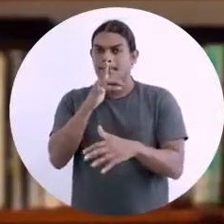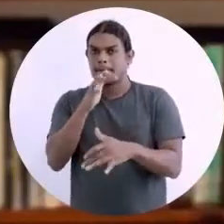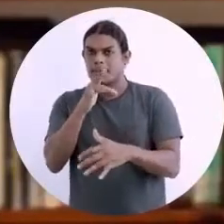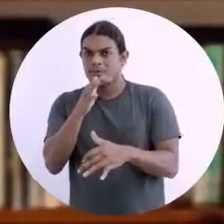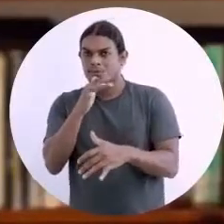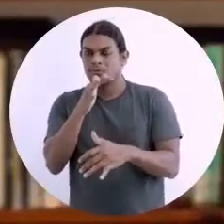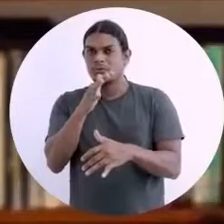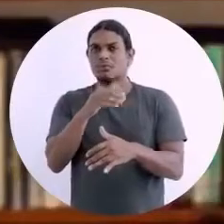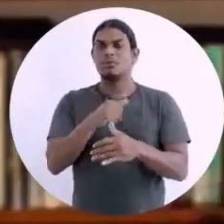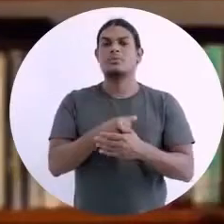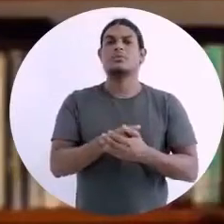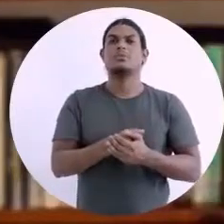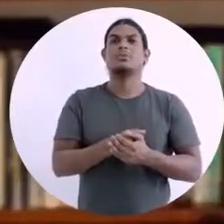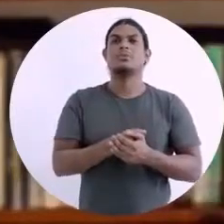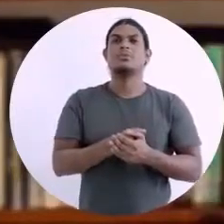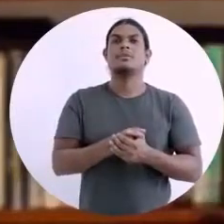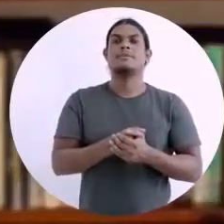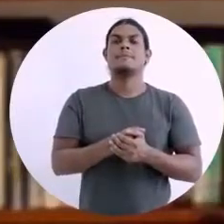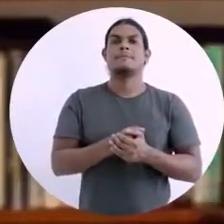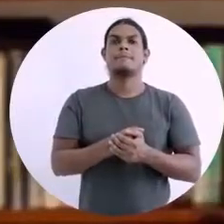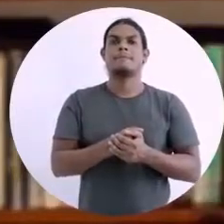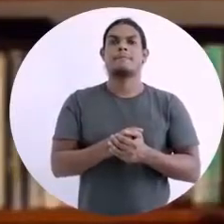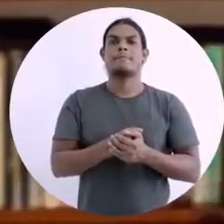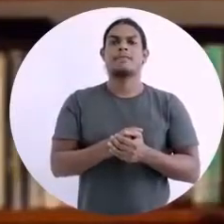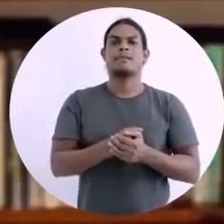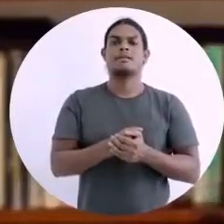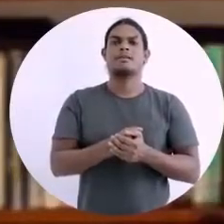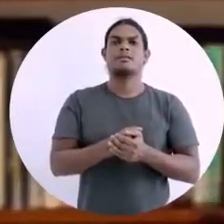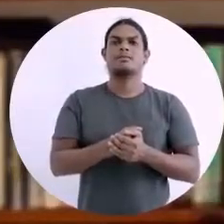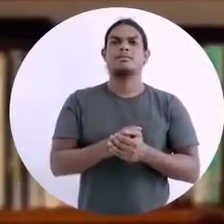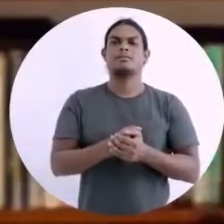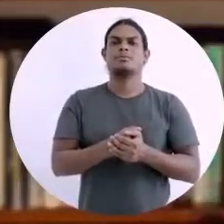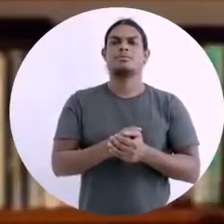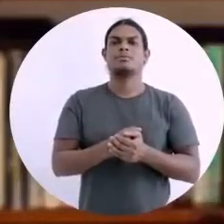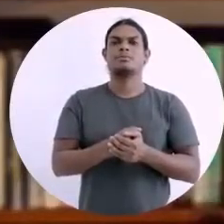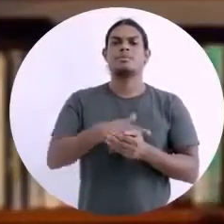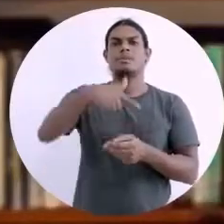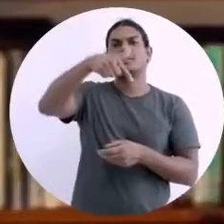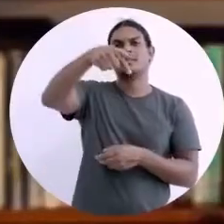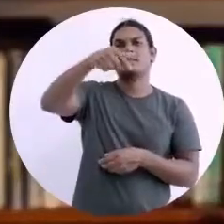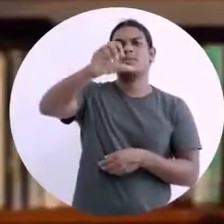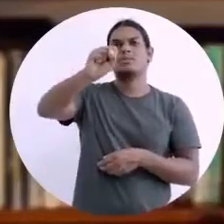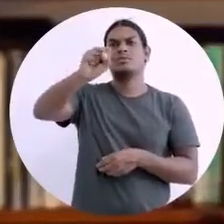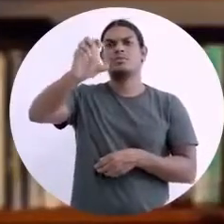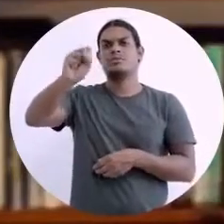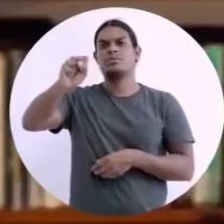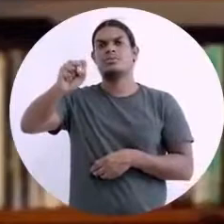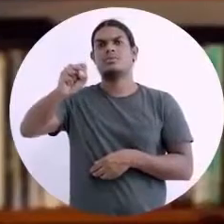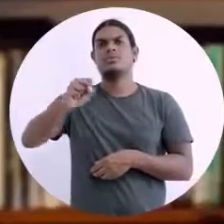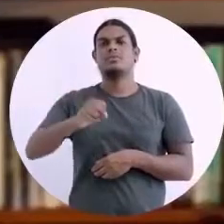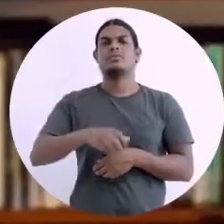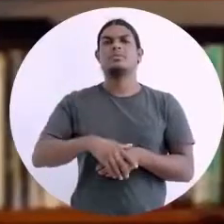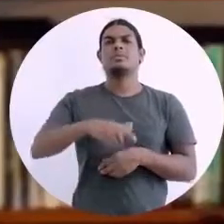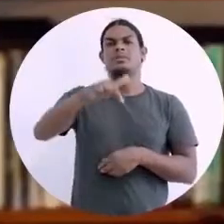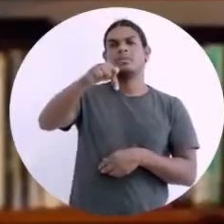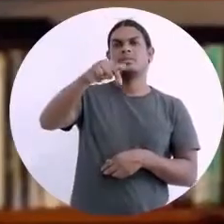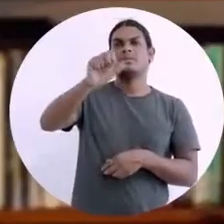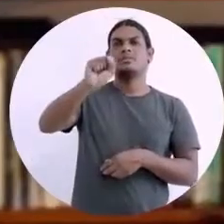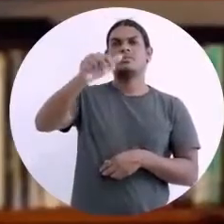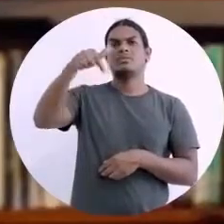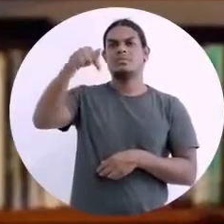sopro, mas chamam, a gente fala metais, eles chamam metais e sopro, que é a 788. Que aí é 787 é